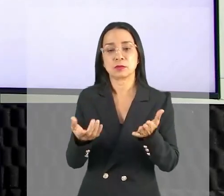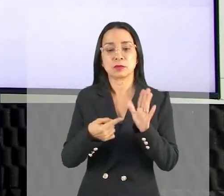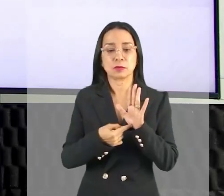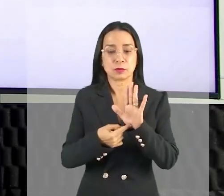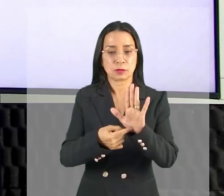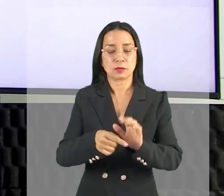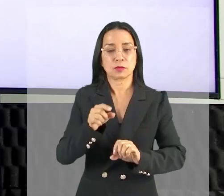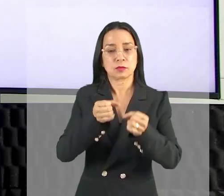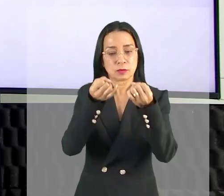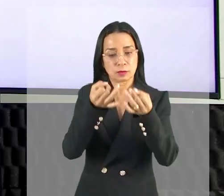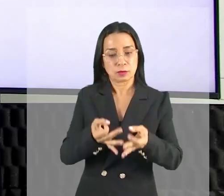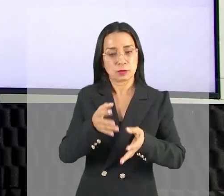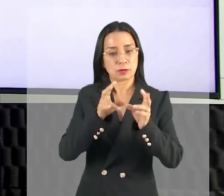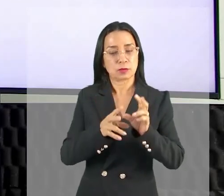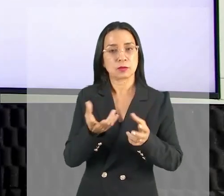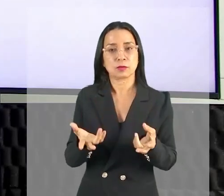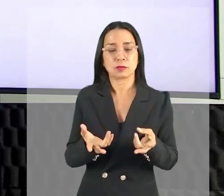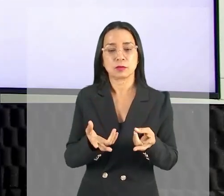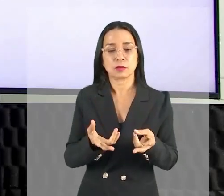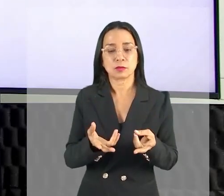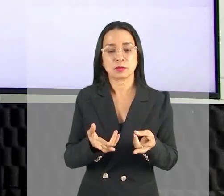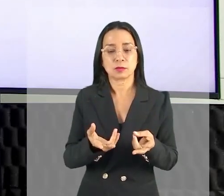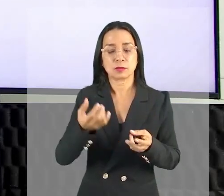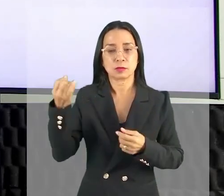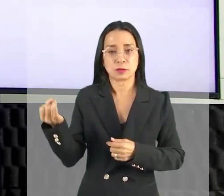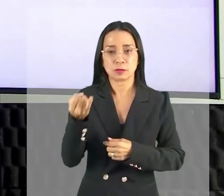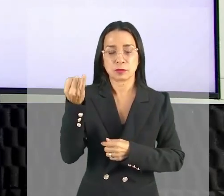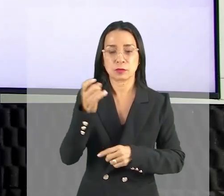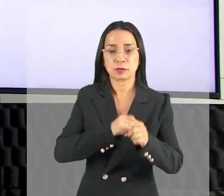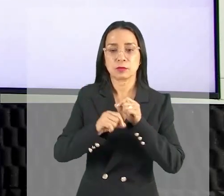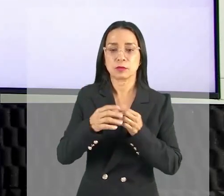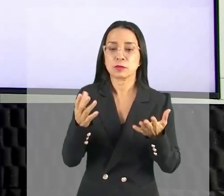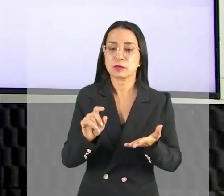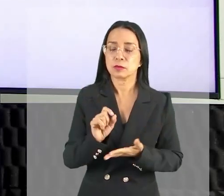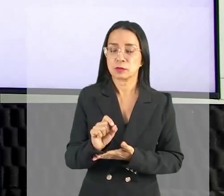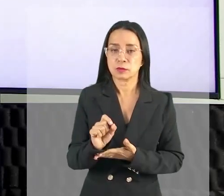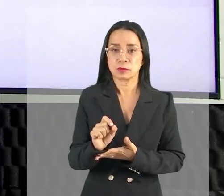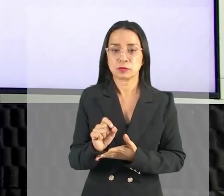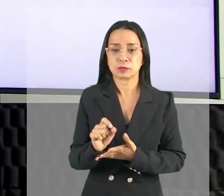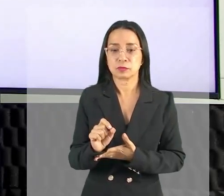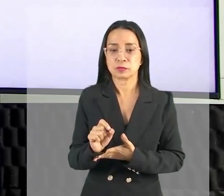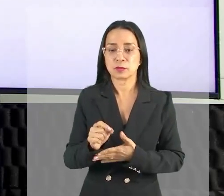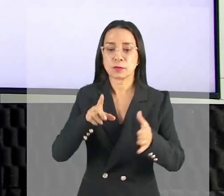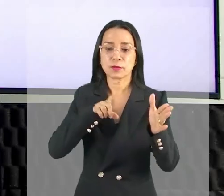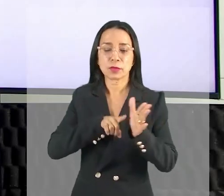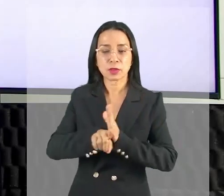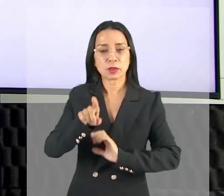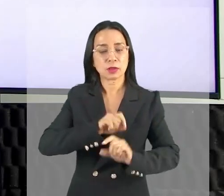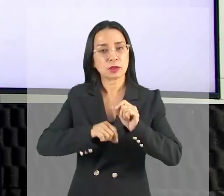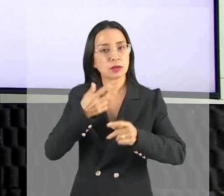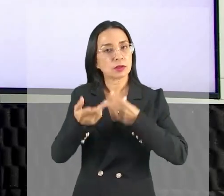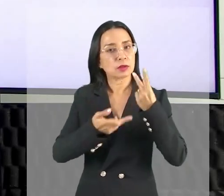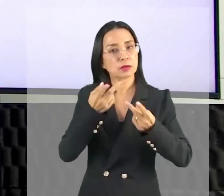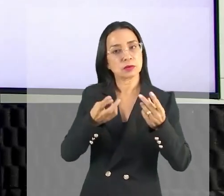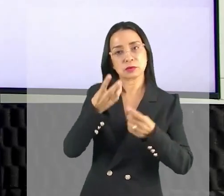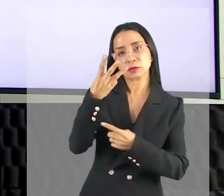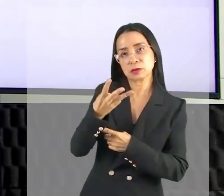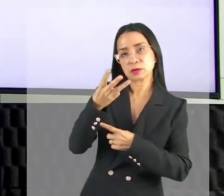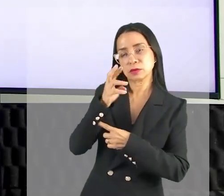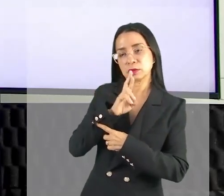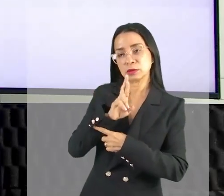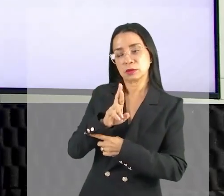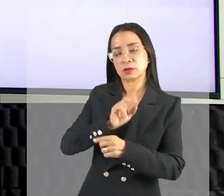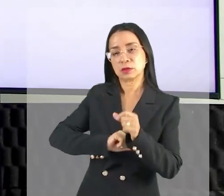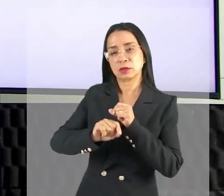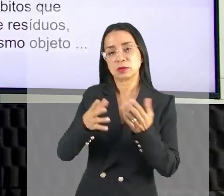uma observação para vocês que, embora essa questão esteja falando em 3 R's,